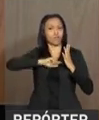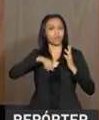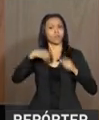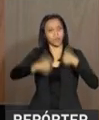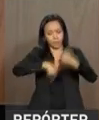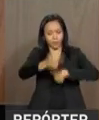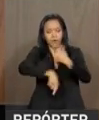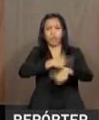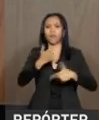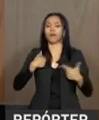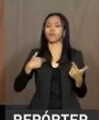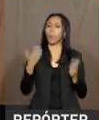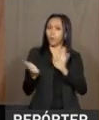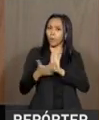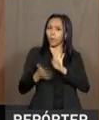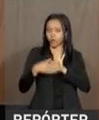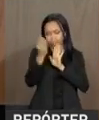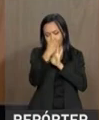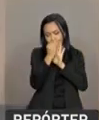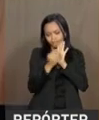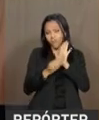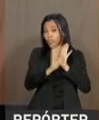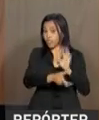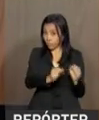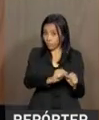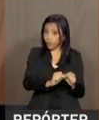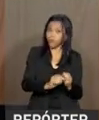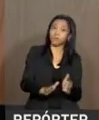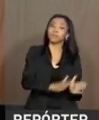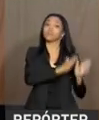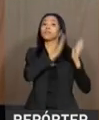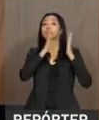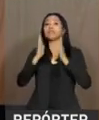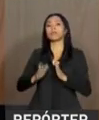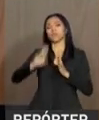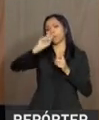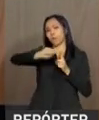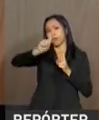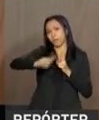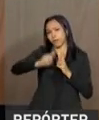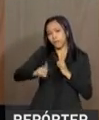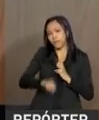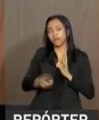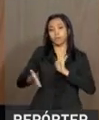estamos propondo e que já foi realizado. Toda essa série de medidas que